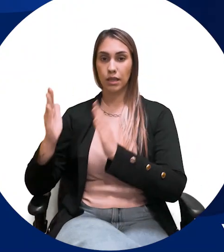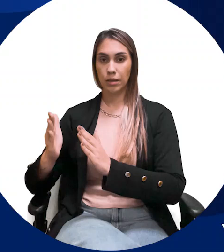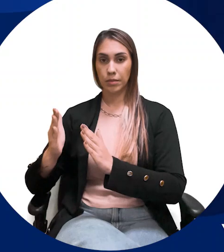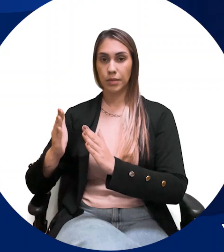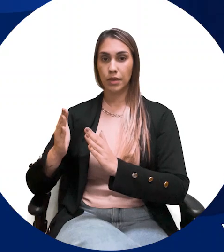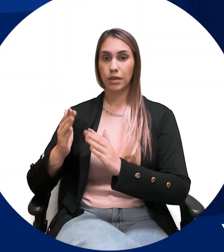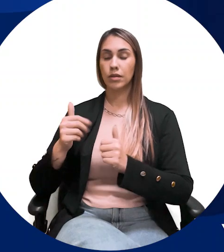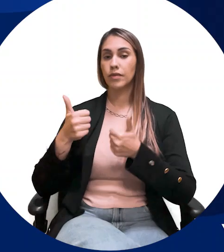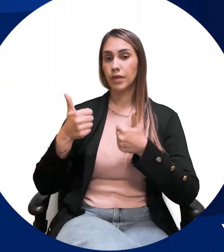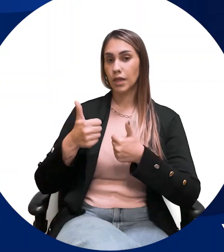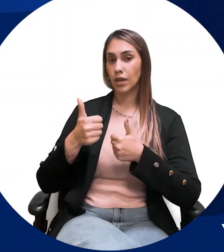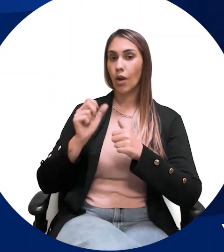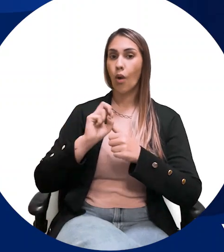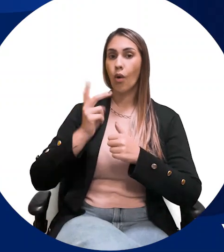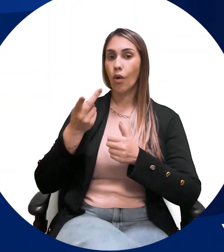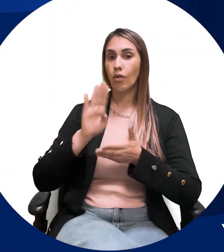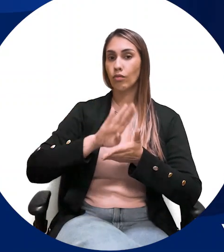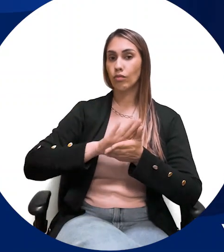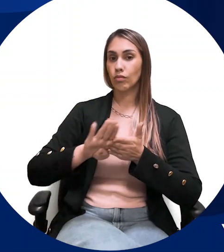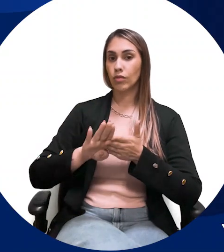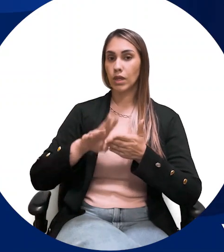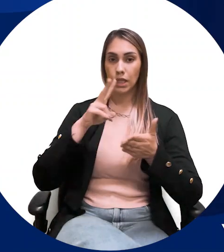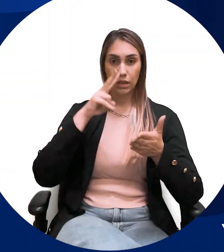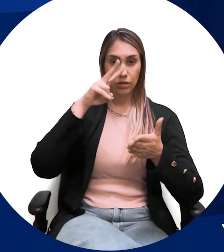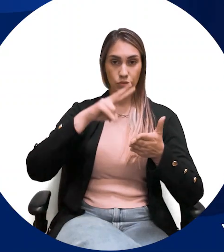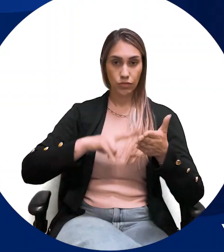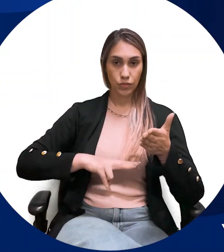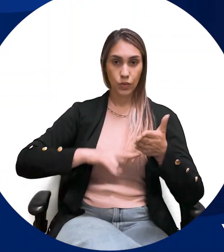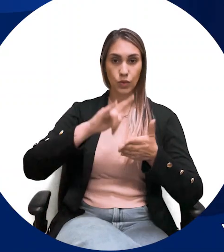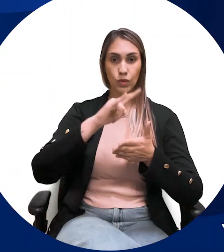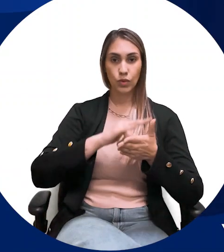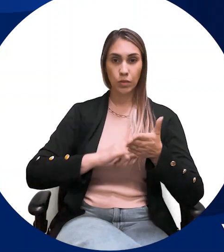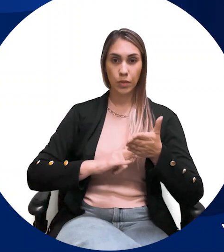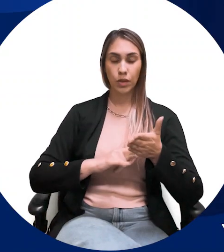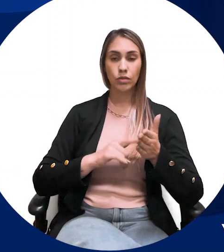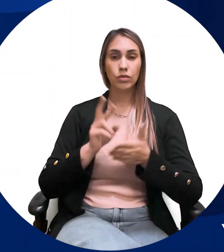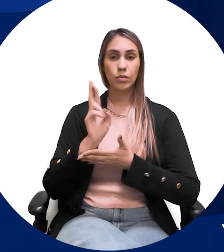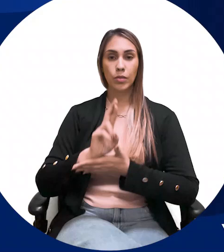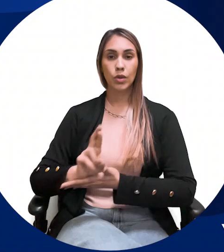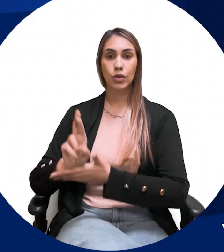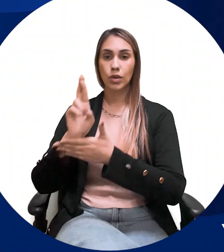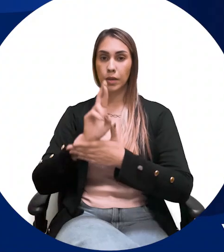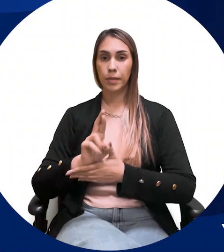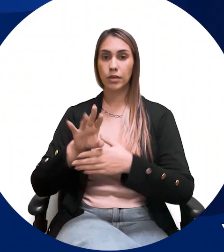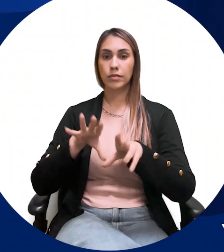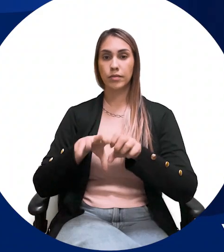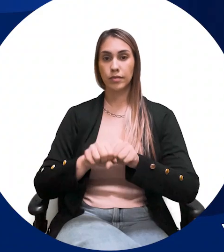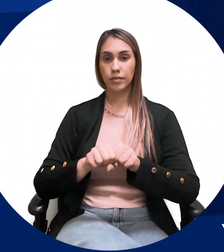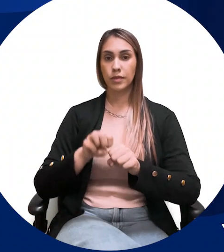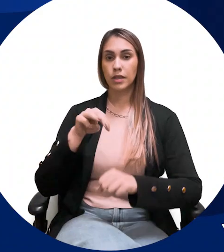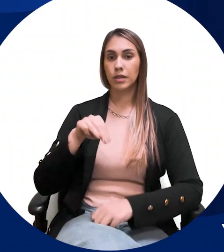classificatórias e/ou eliminatórias. 1. Análise documental inicial, realizada pelo Núcleo de Monitoramento